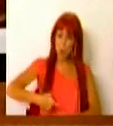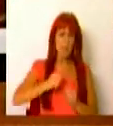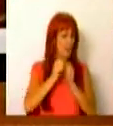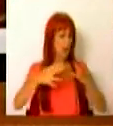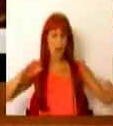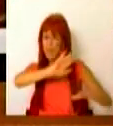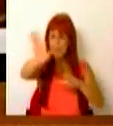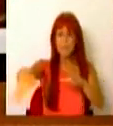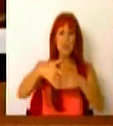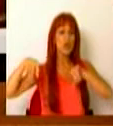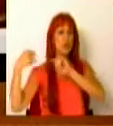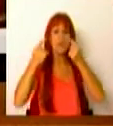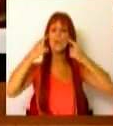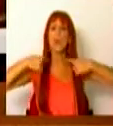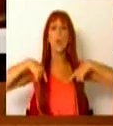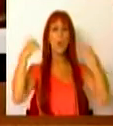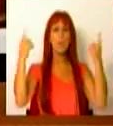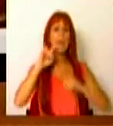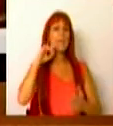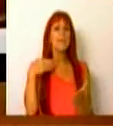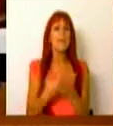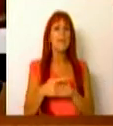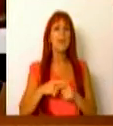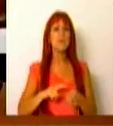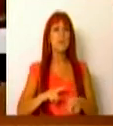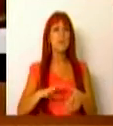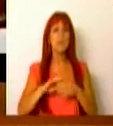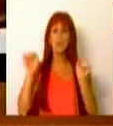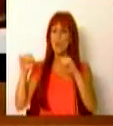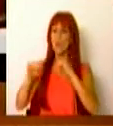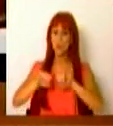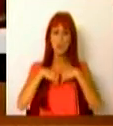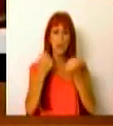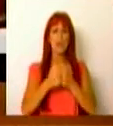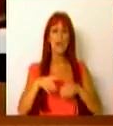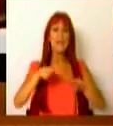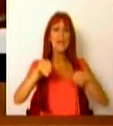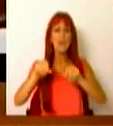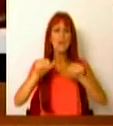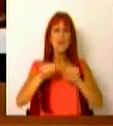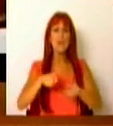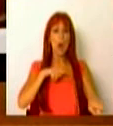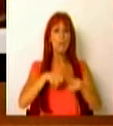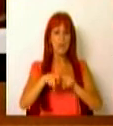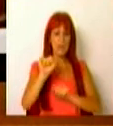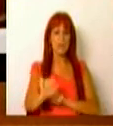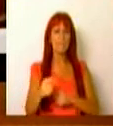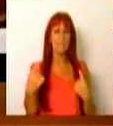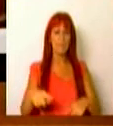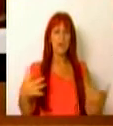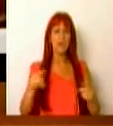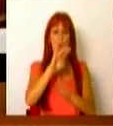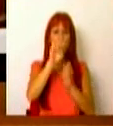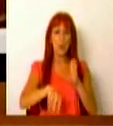e participada discussão pública que garanta consensos sociais, territoriais e políticos.